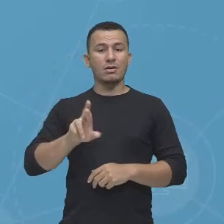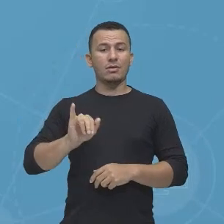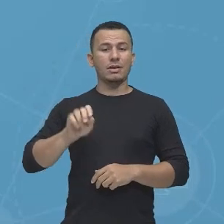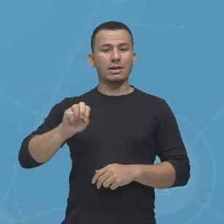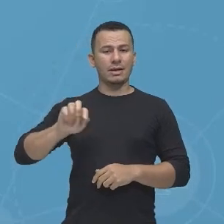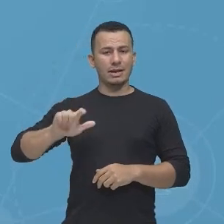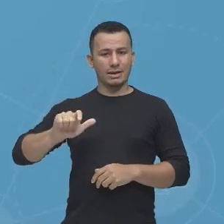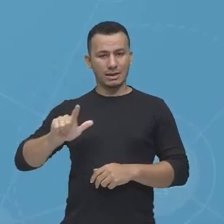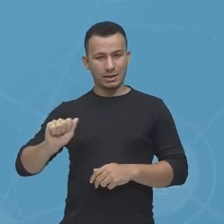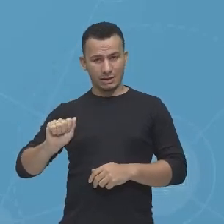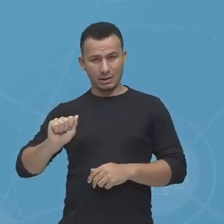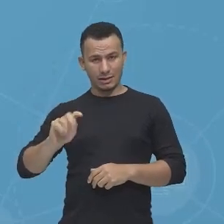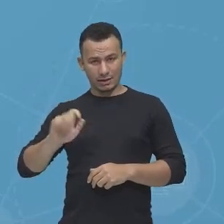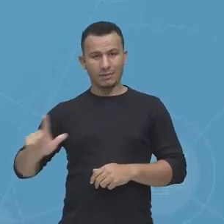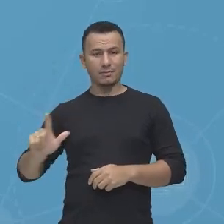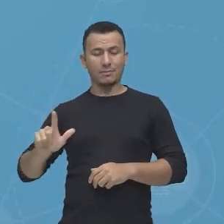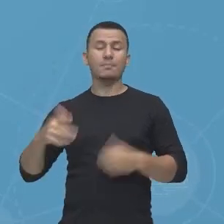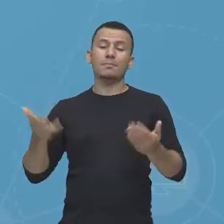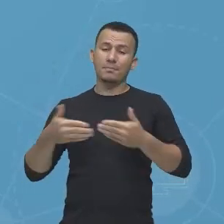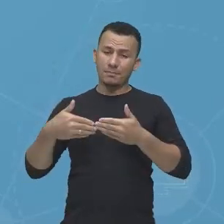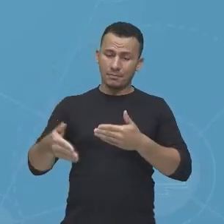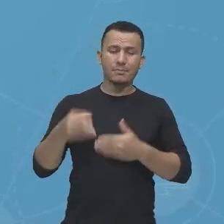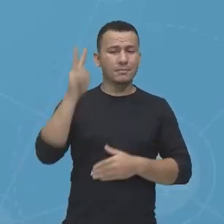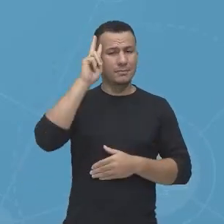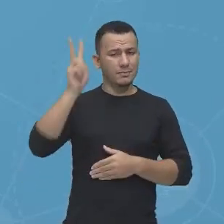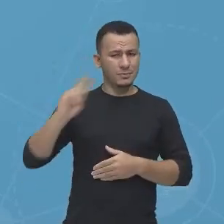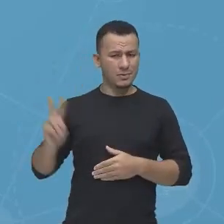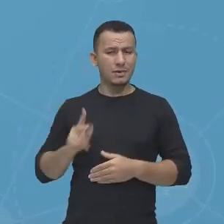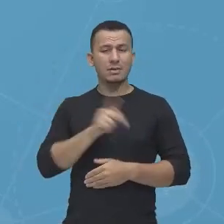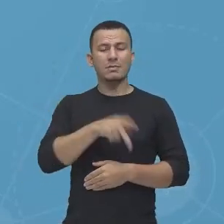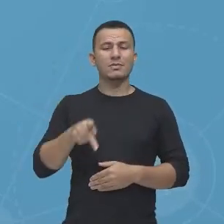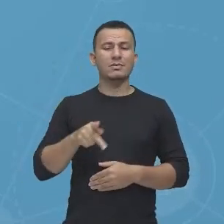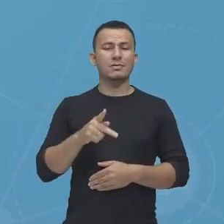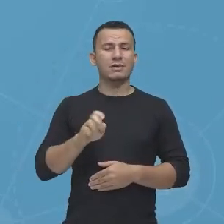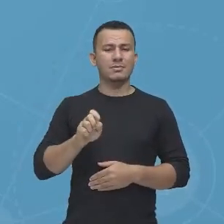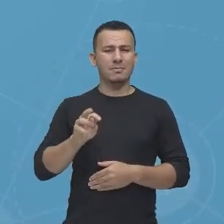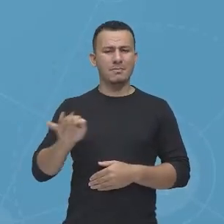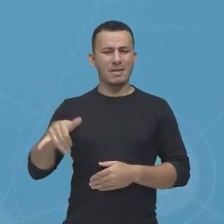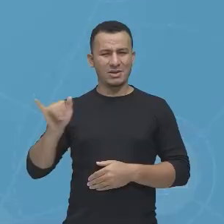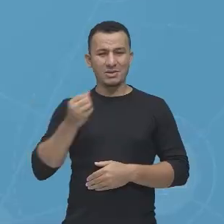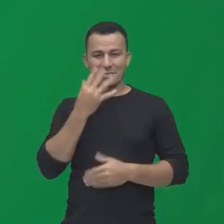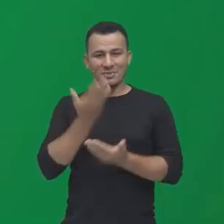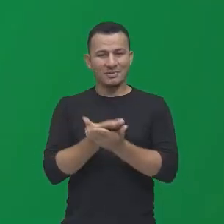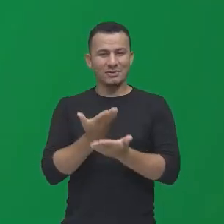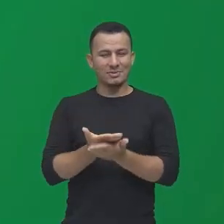países. Vocês vão continuar agora com a professora Pet. Bons estudos!